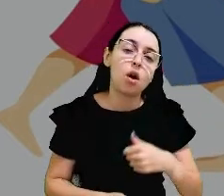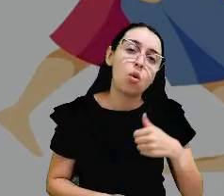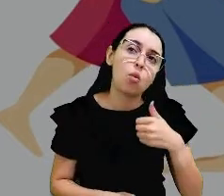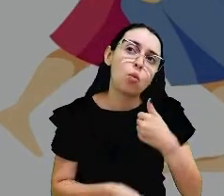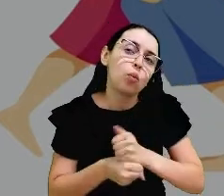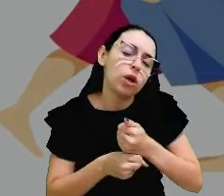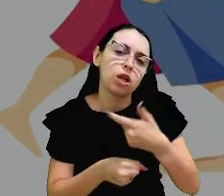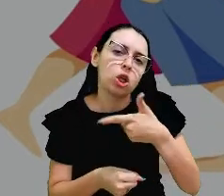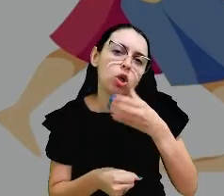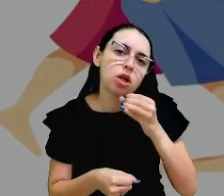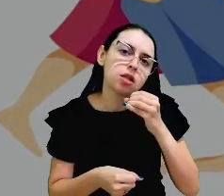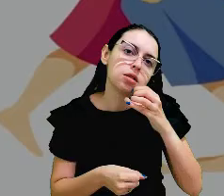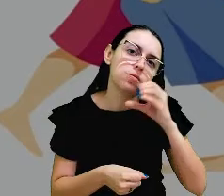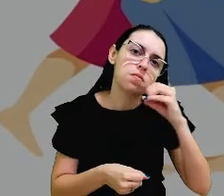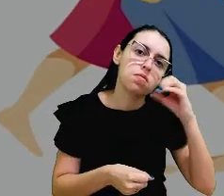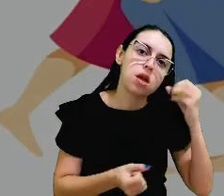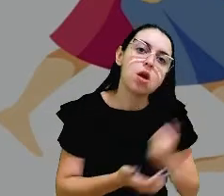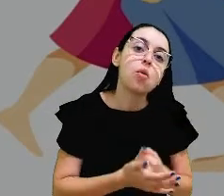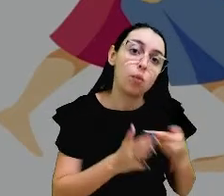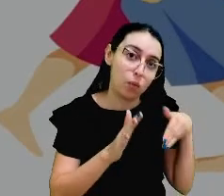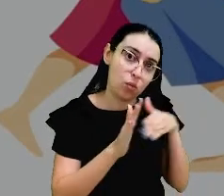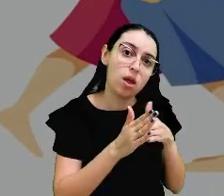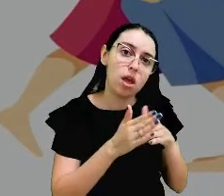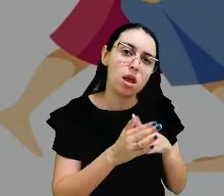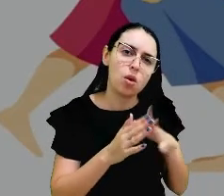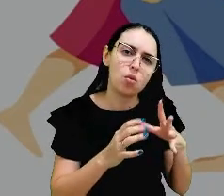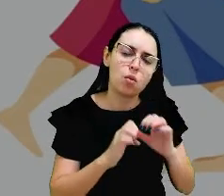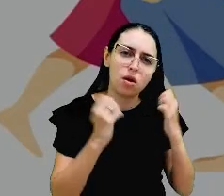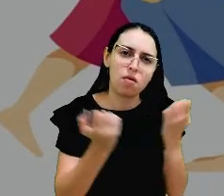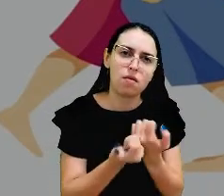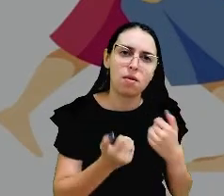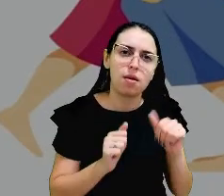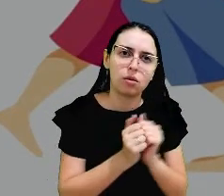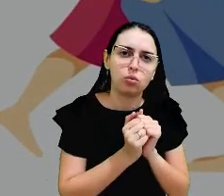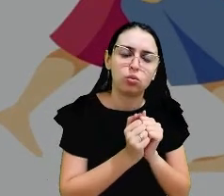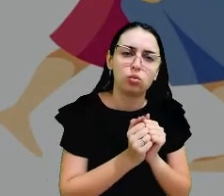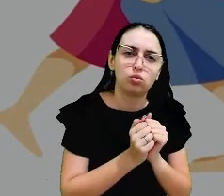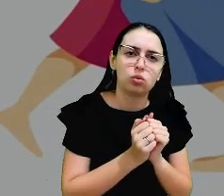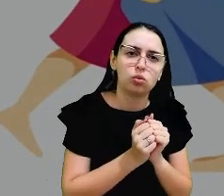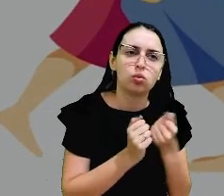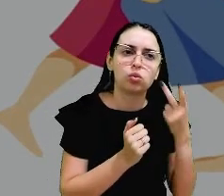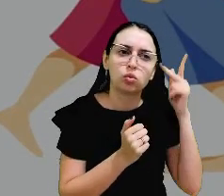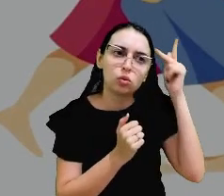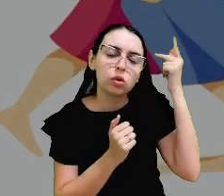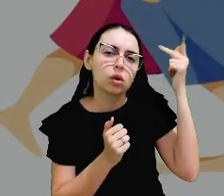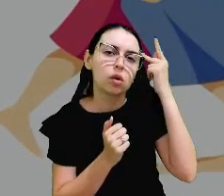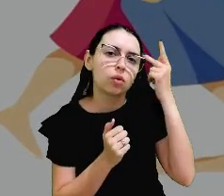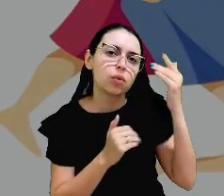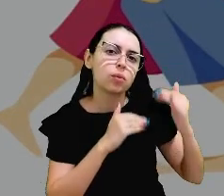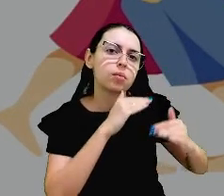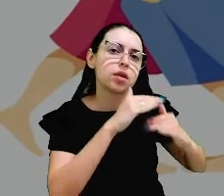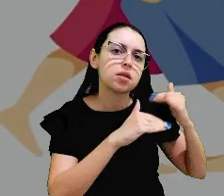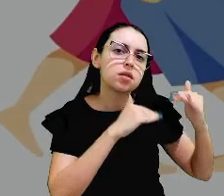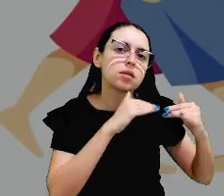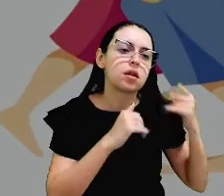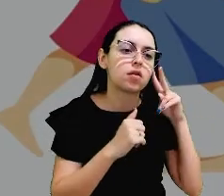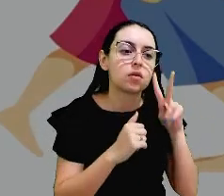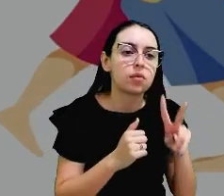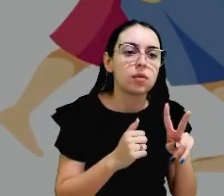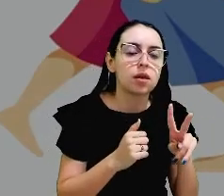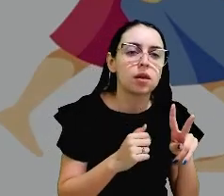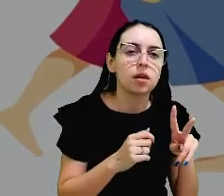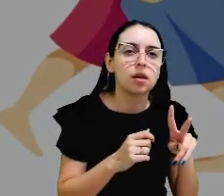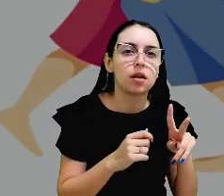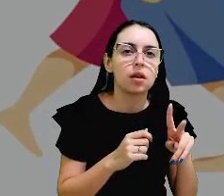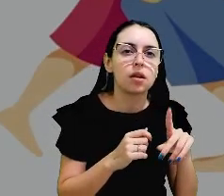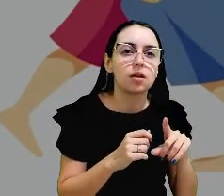2000, que eu tive a oportunidade de participar dessa fase mais histórica, começaram a haver